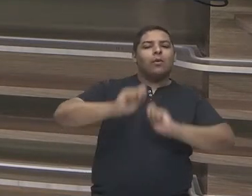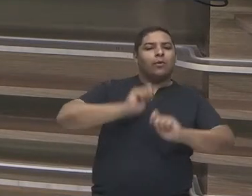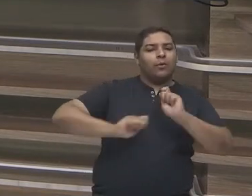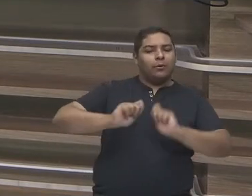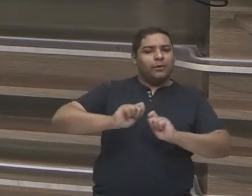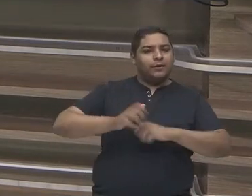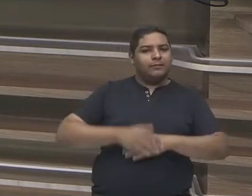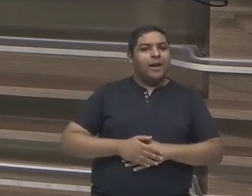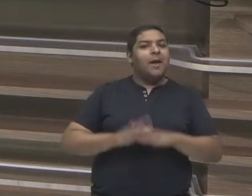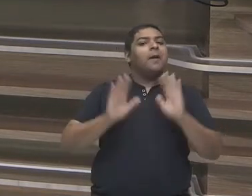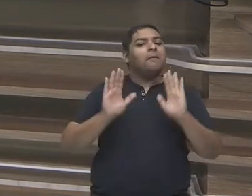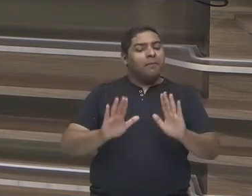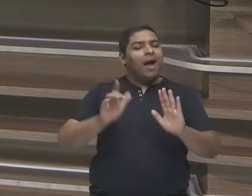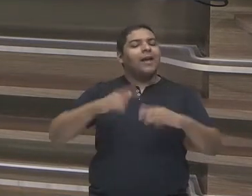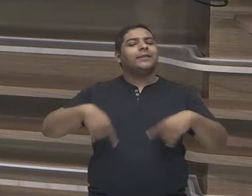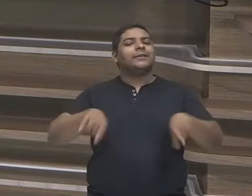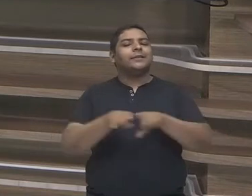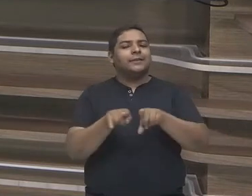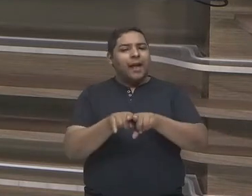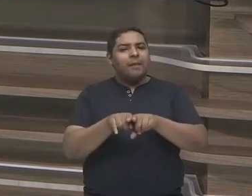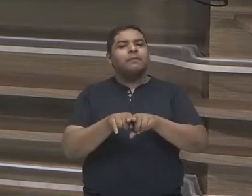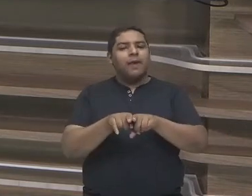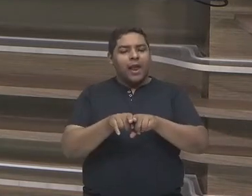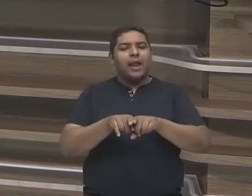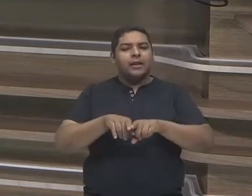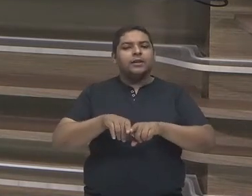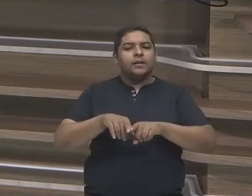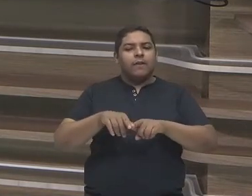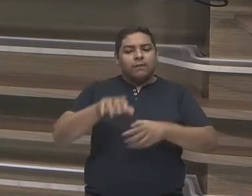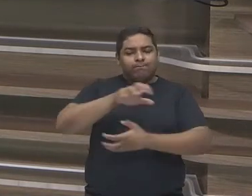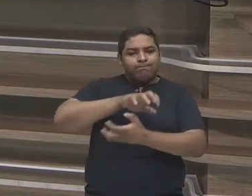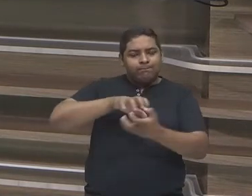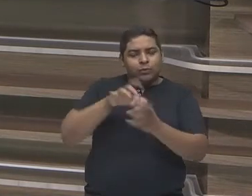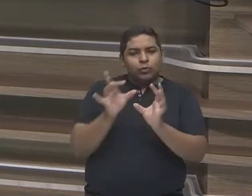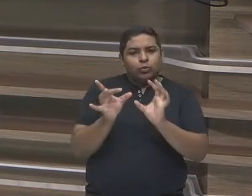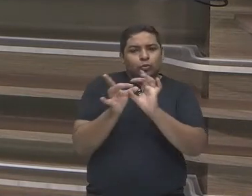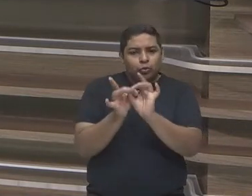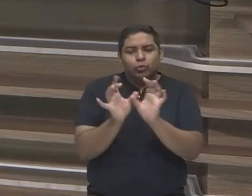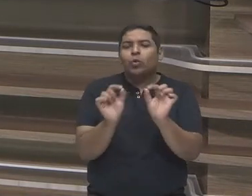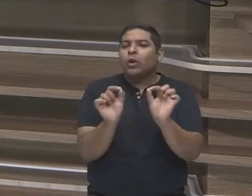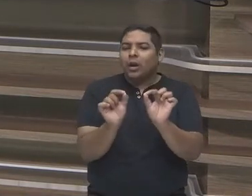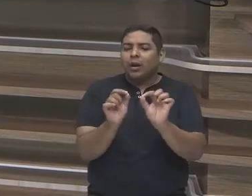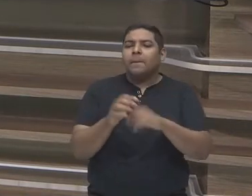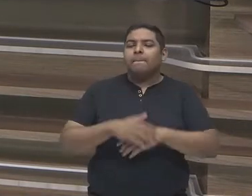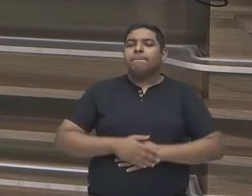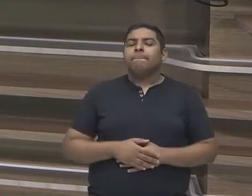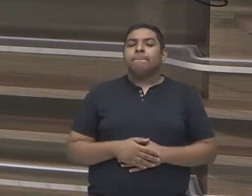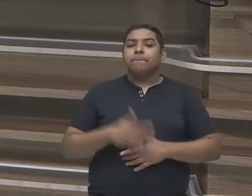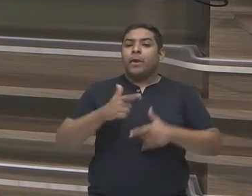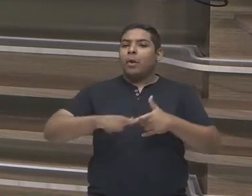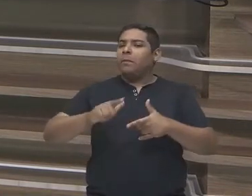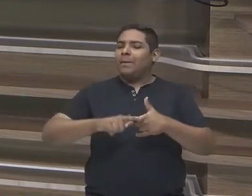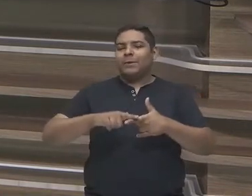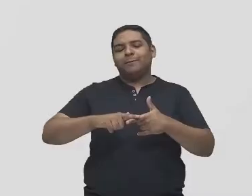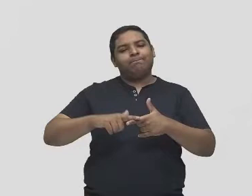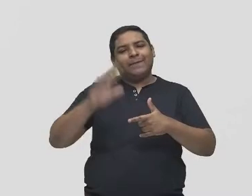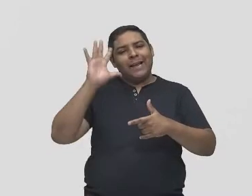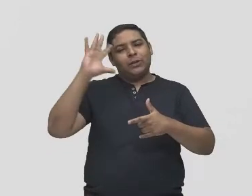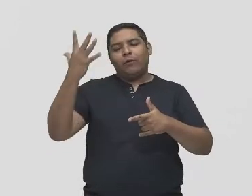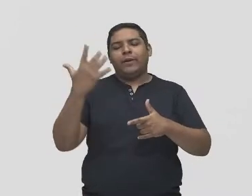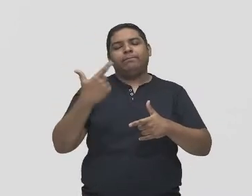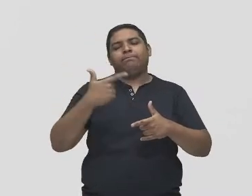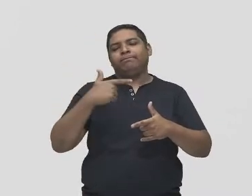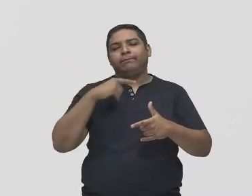porém, elas também estão entrelaçadas em algumas situações que eles não conseguiram resolver. Tudo bem? Então, olha aí como